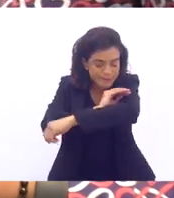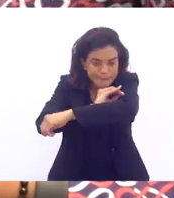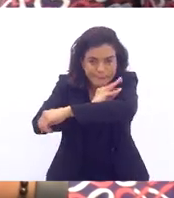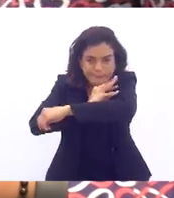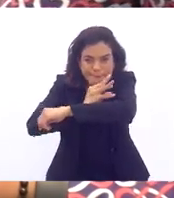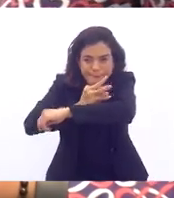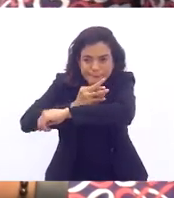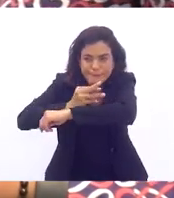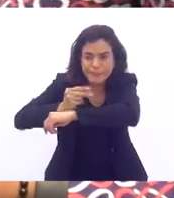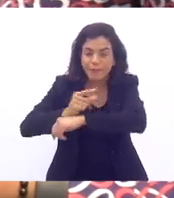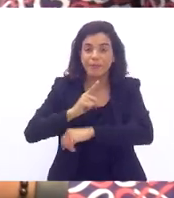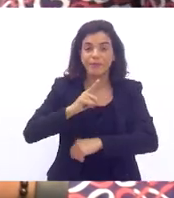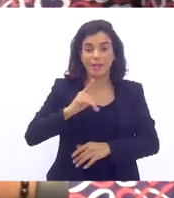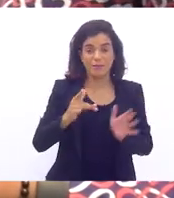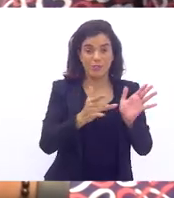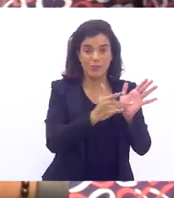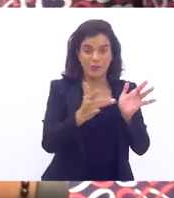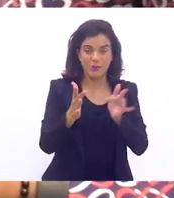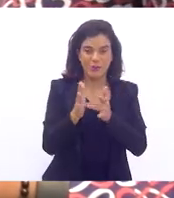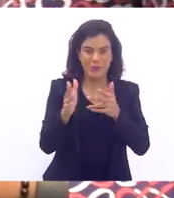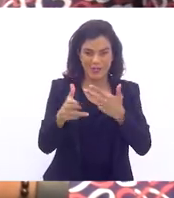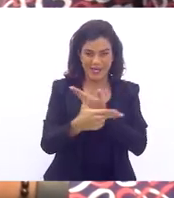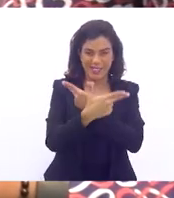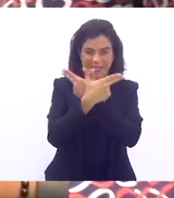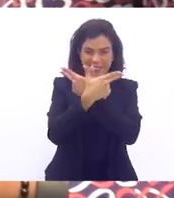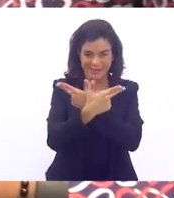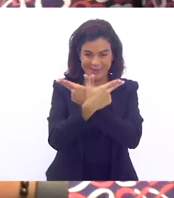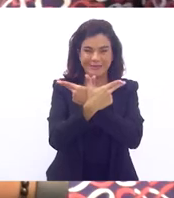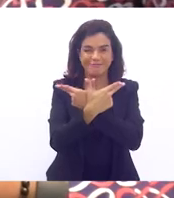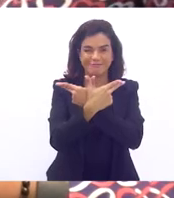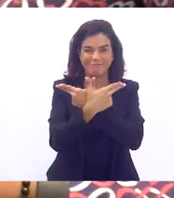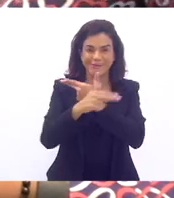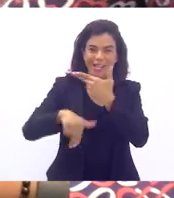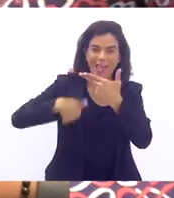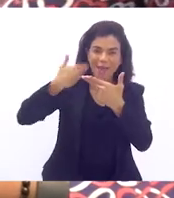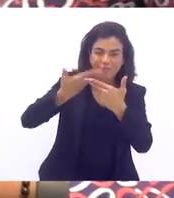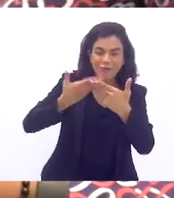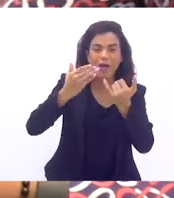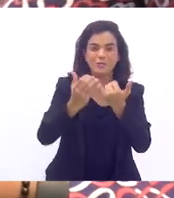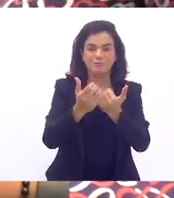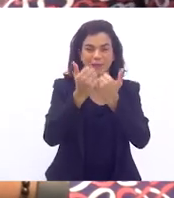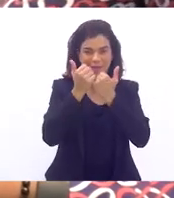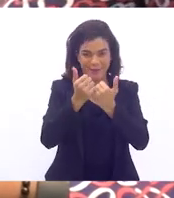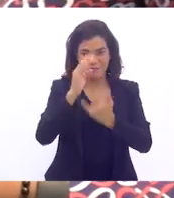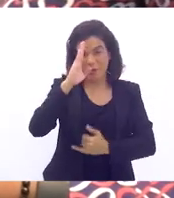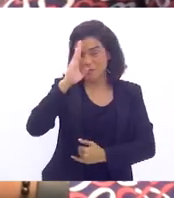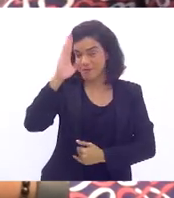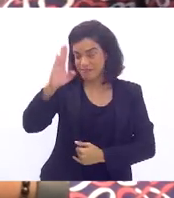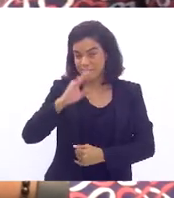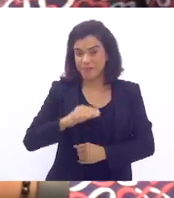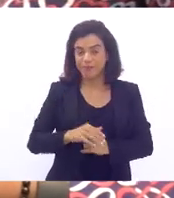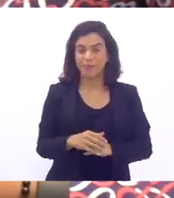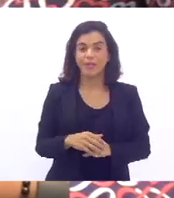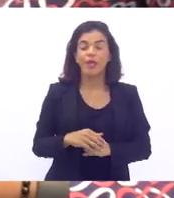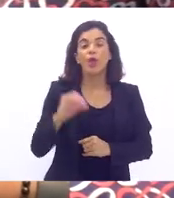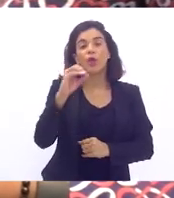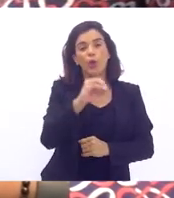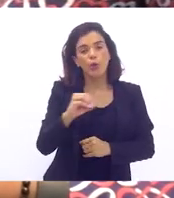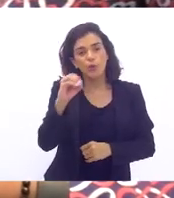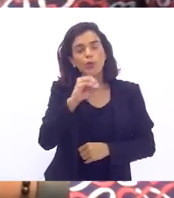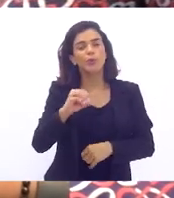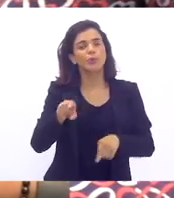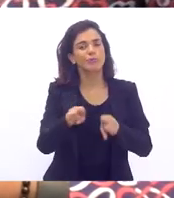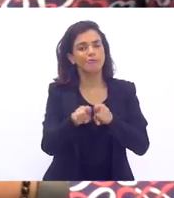o Cristo redentor que é o nosso patrimônio aí e em outubro também